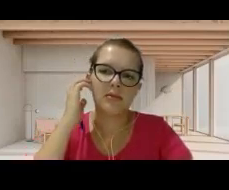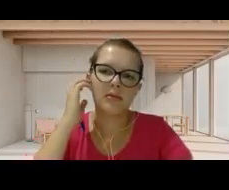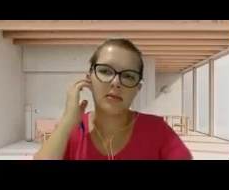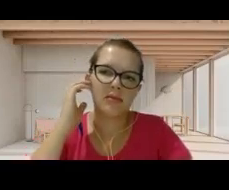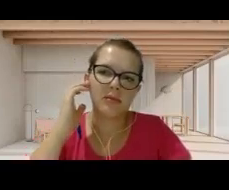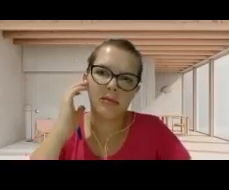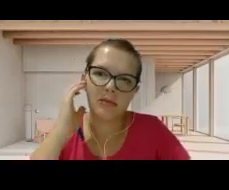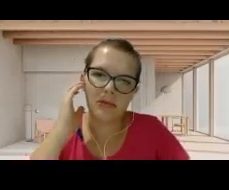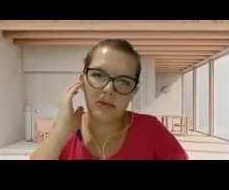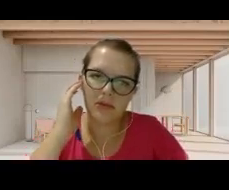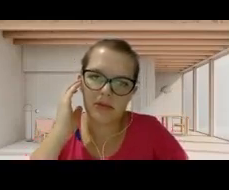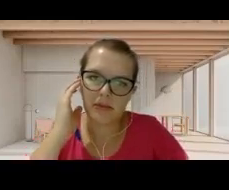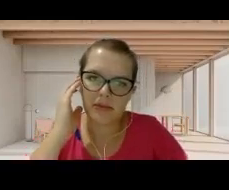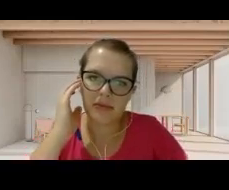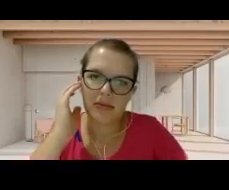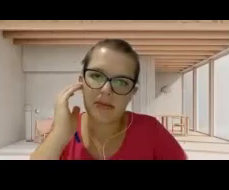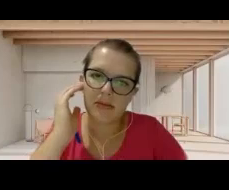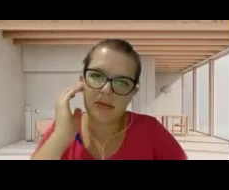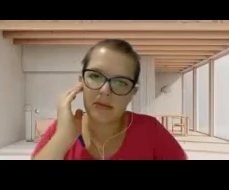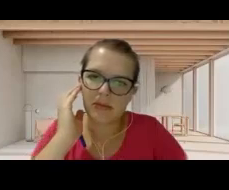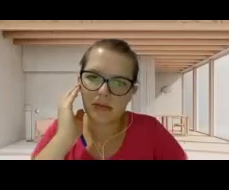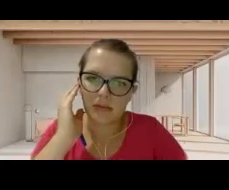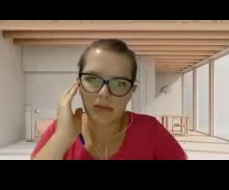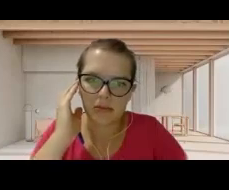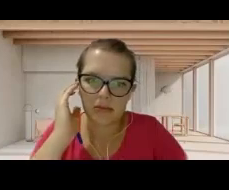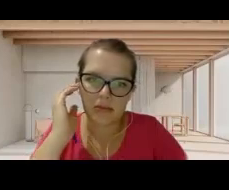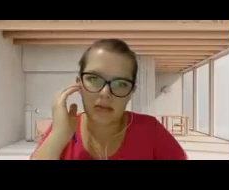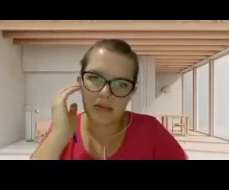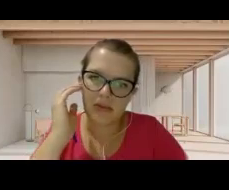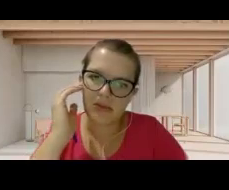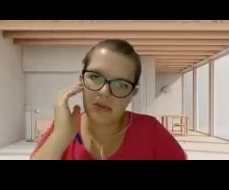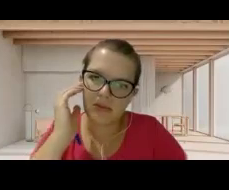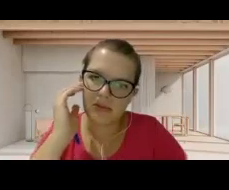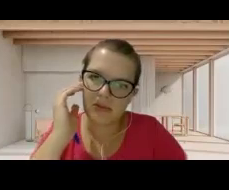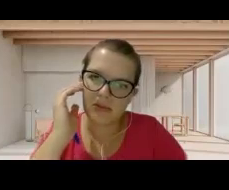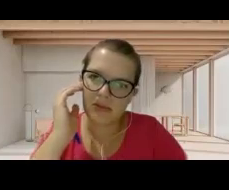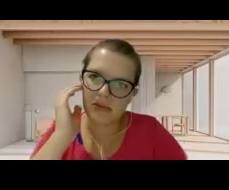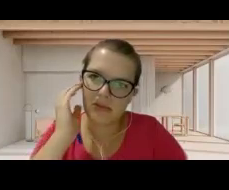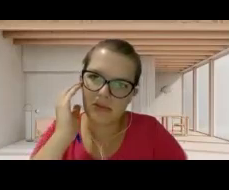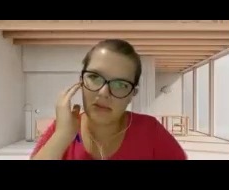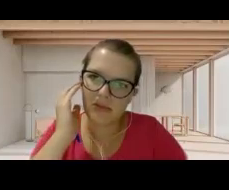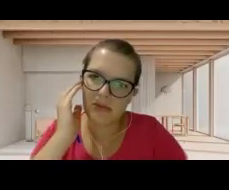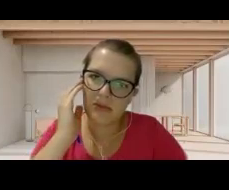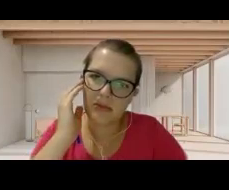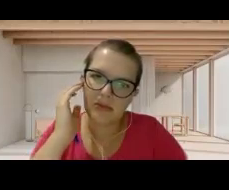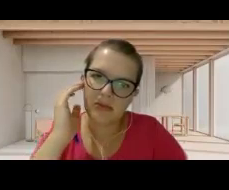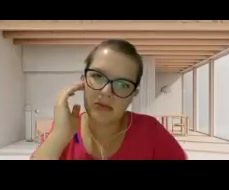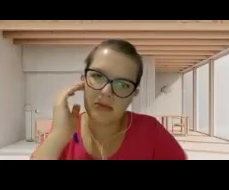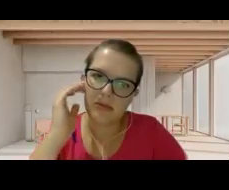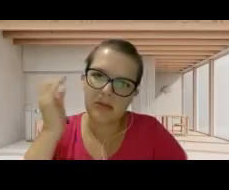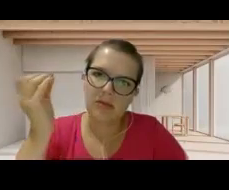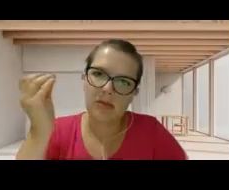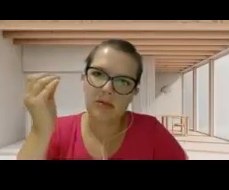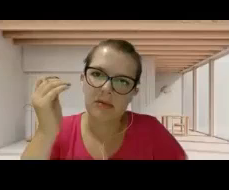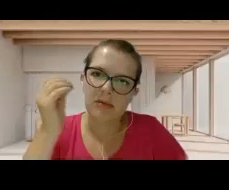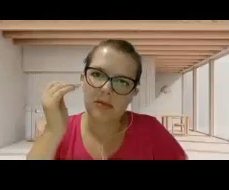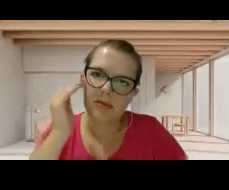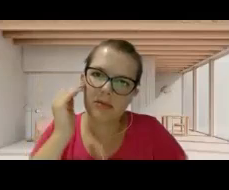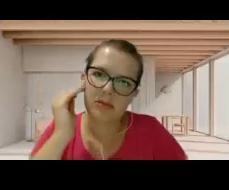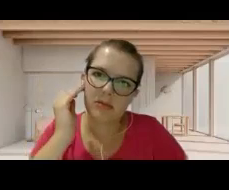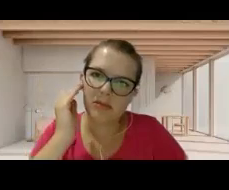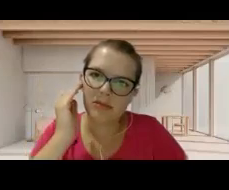pela turbina, vai embora para o vertedor. Este vertedor está parecendo que é feito por degraus. Geralmente, degraus